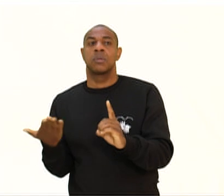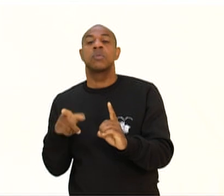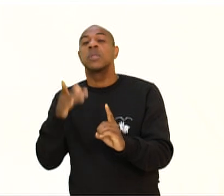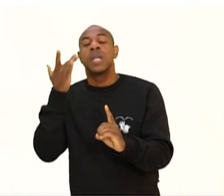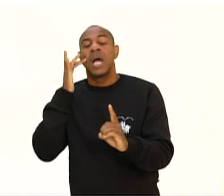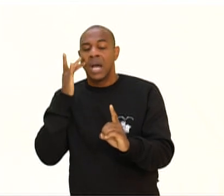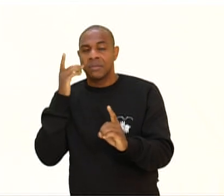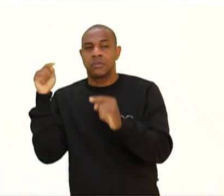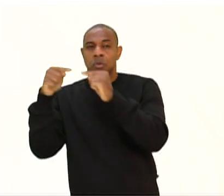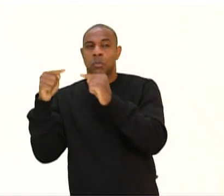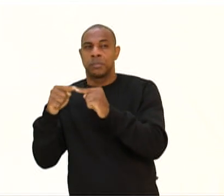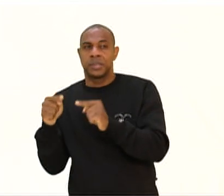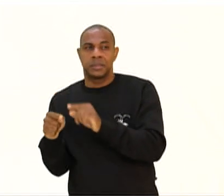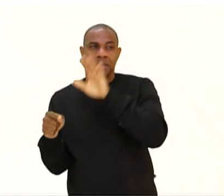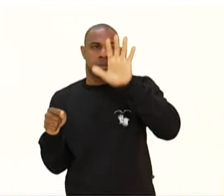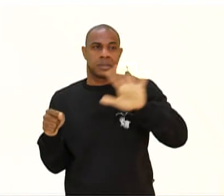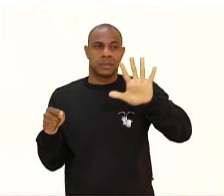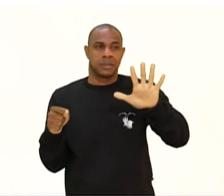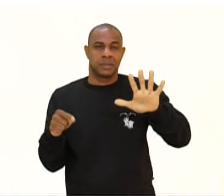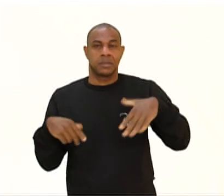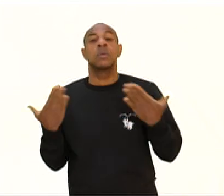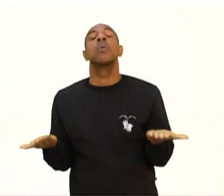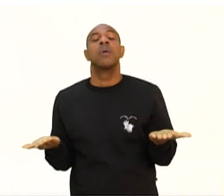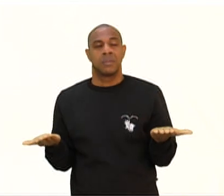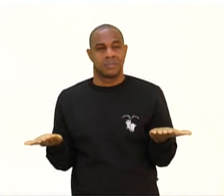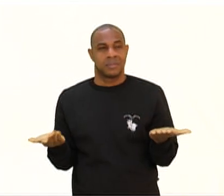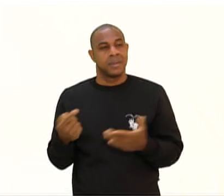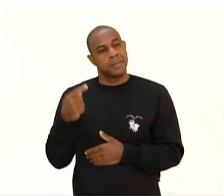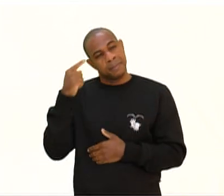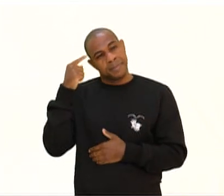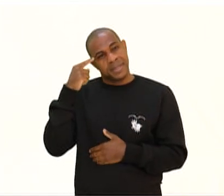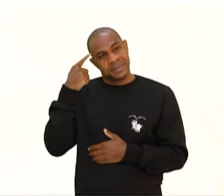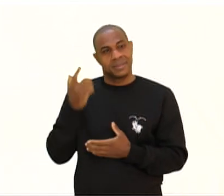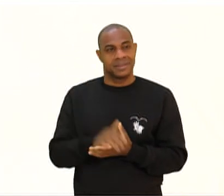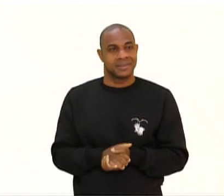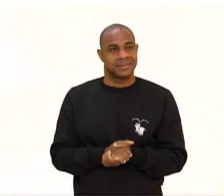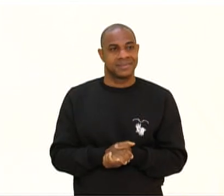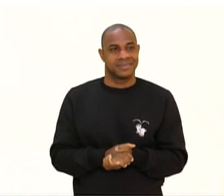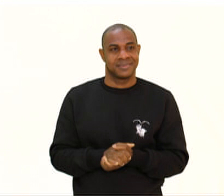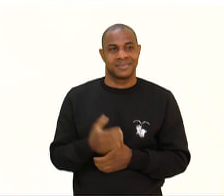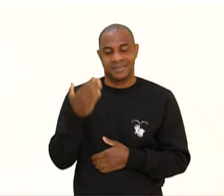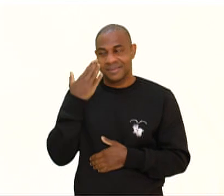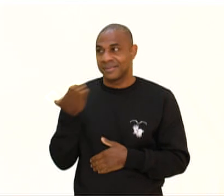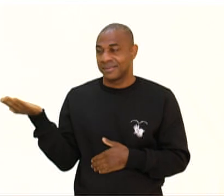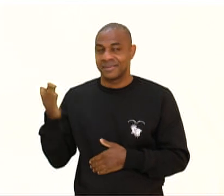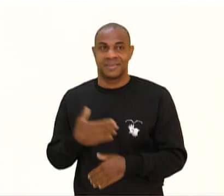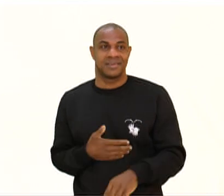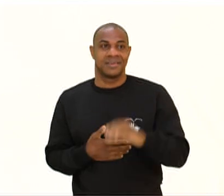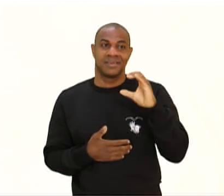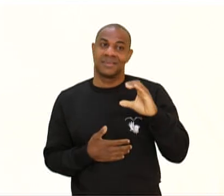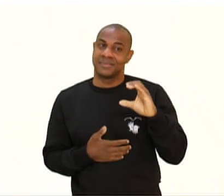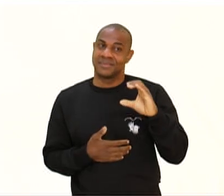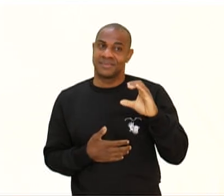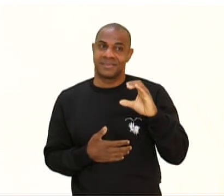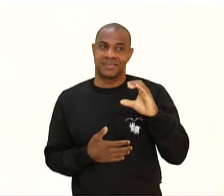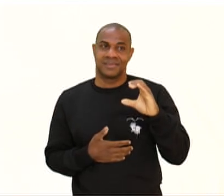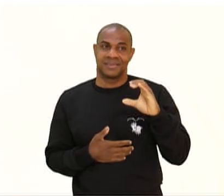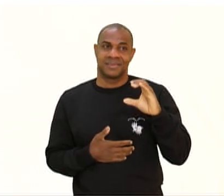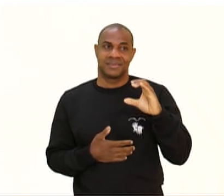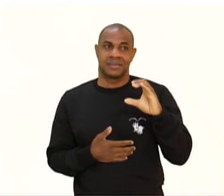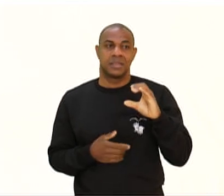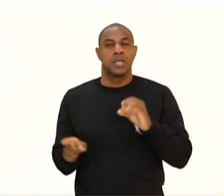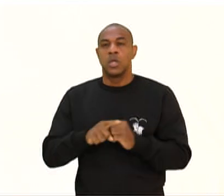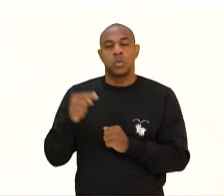acham? Letter A, letter B, letter C ou letter D? Que tal a letter C? Just act. Não pense